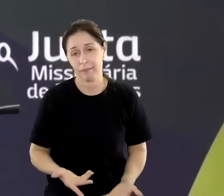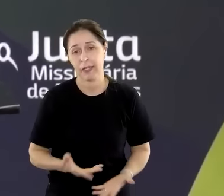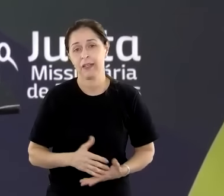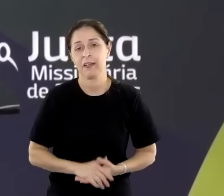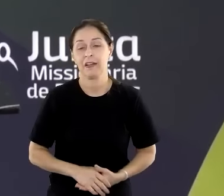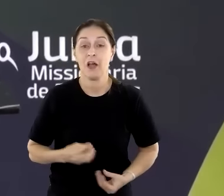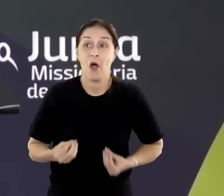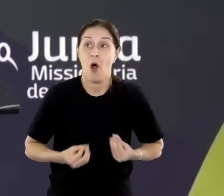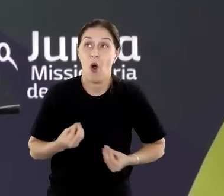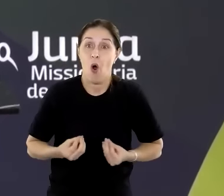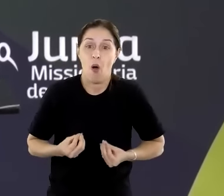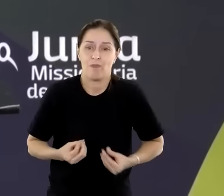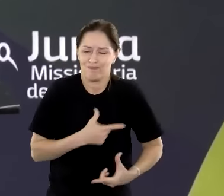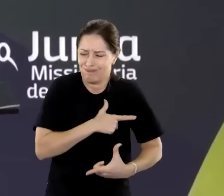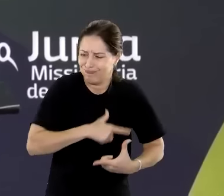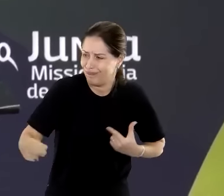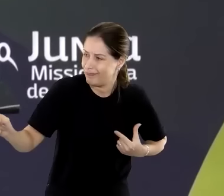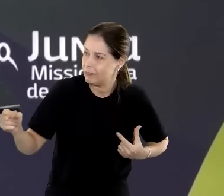Como vencer a ansiedade?